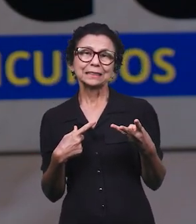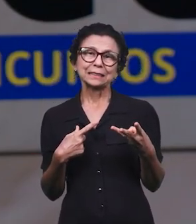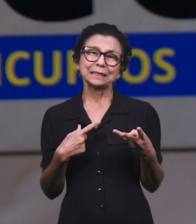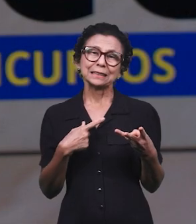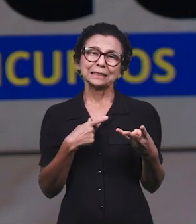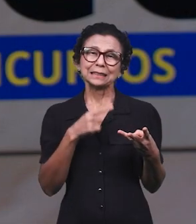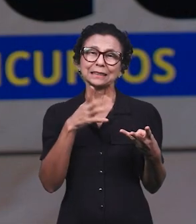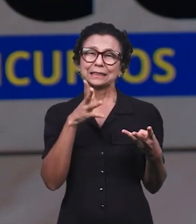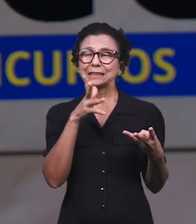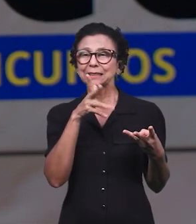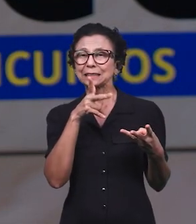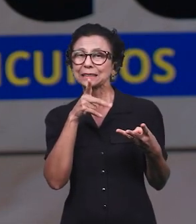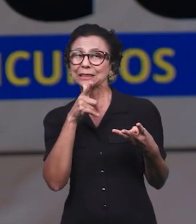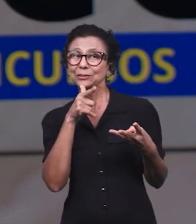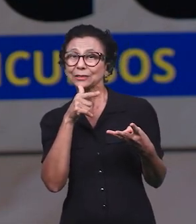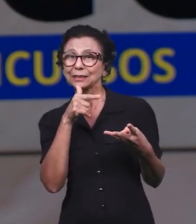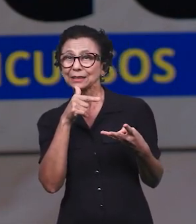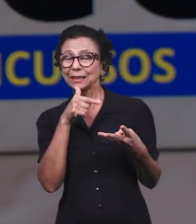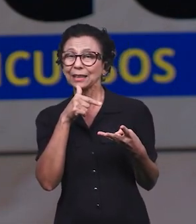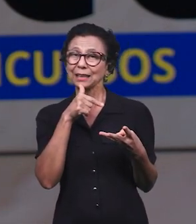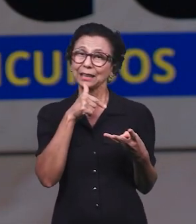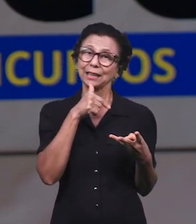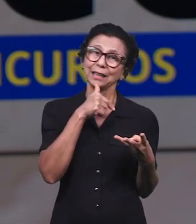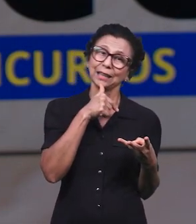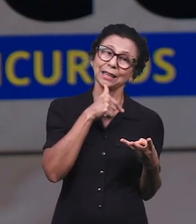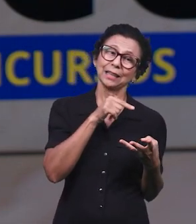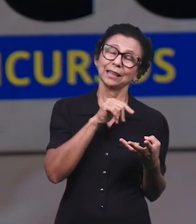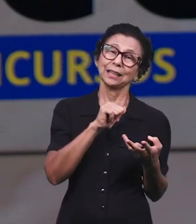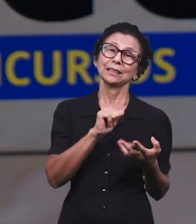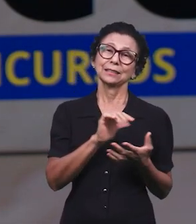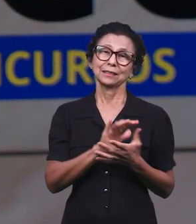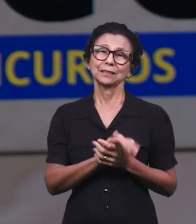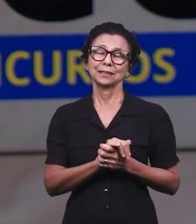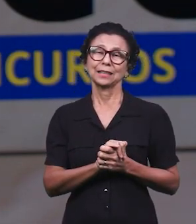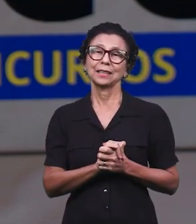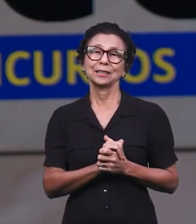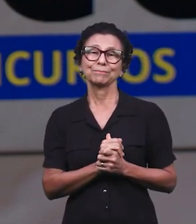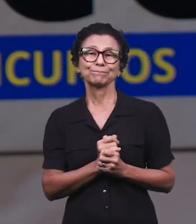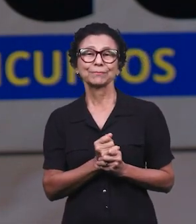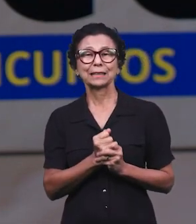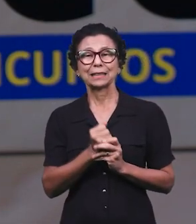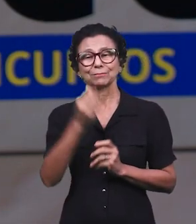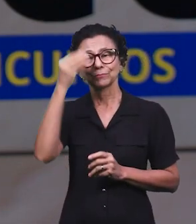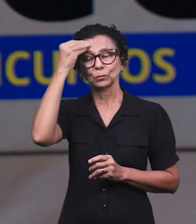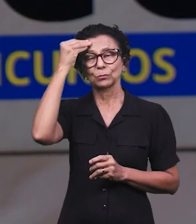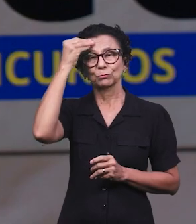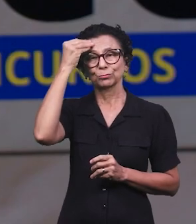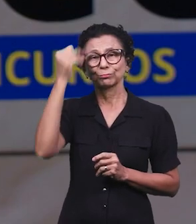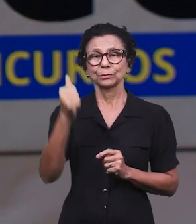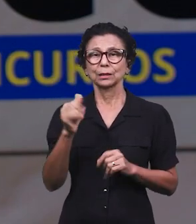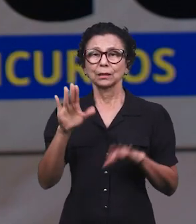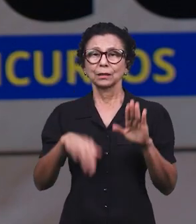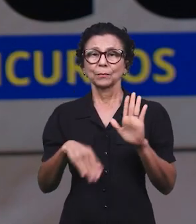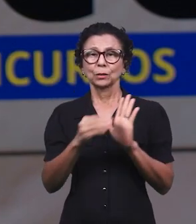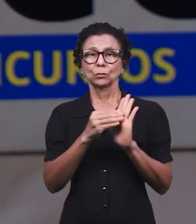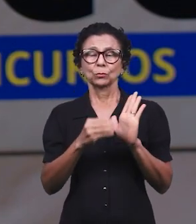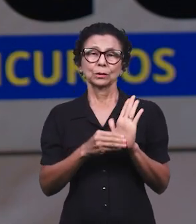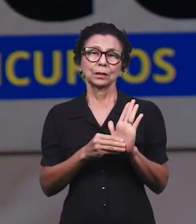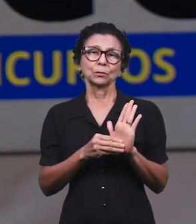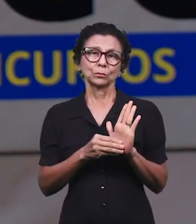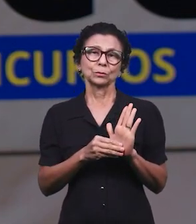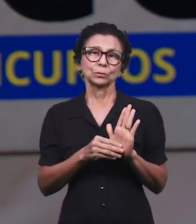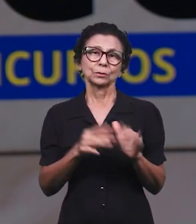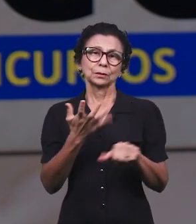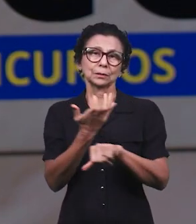lento. E isso é normal, cada um de nós tem uma identificação com um tipo de conteúdo, um tipo de disciplina.